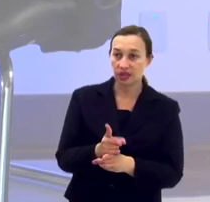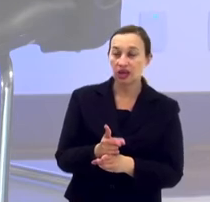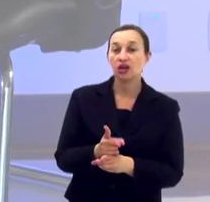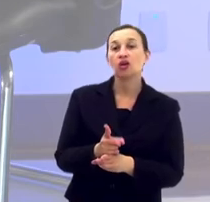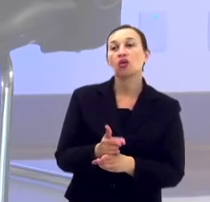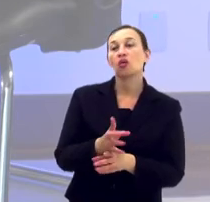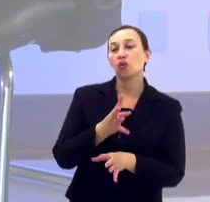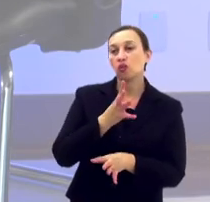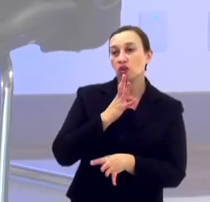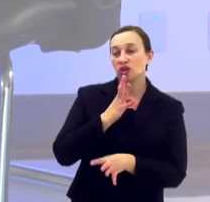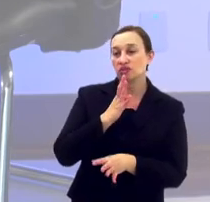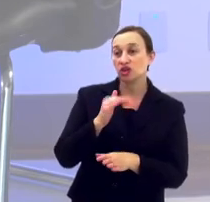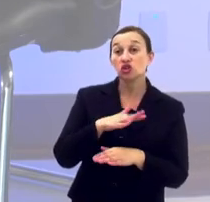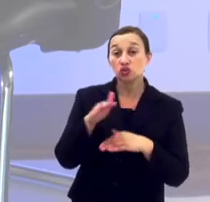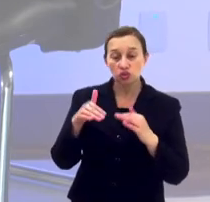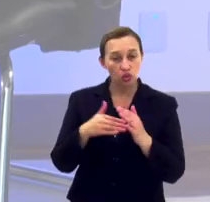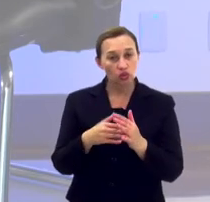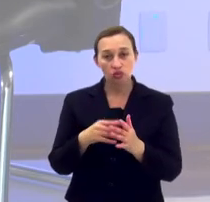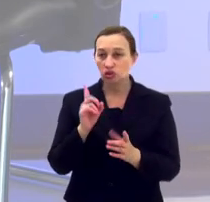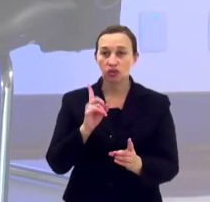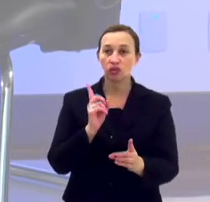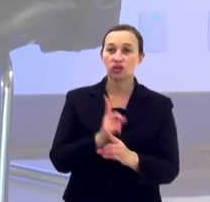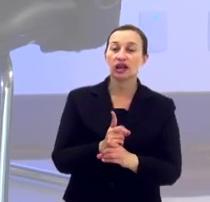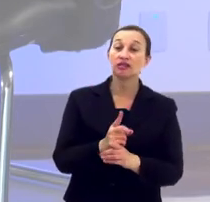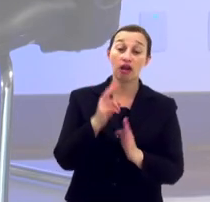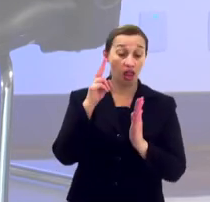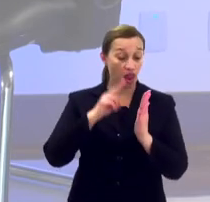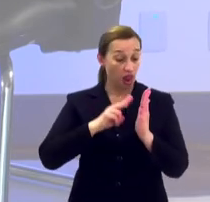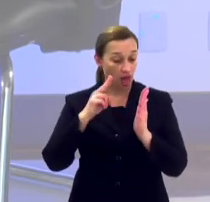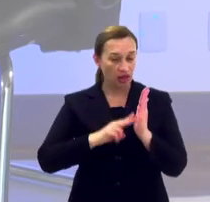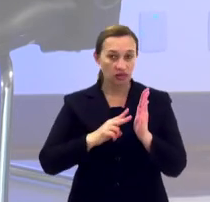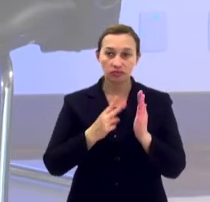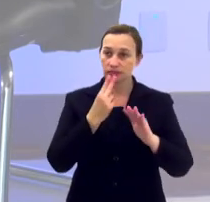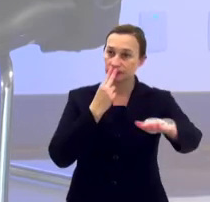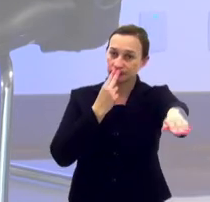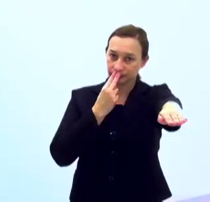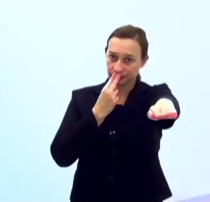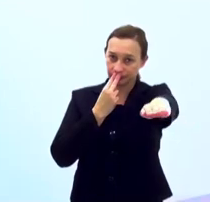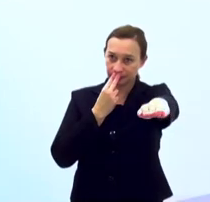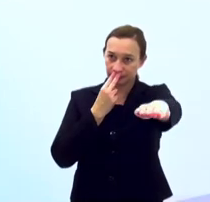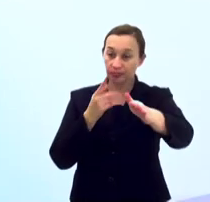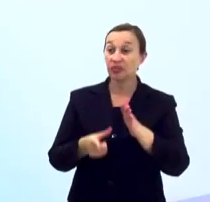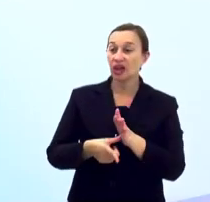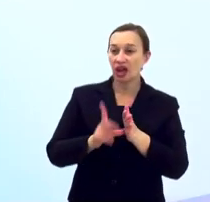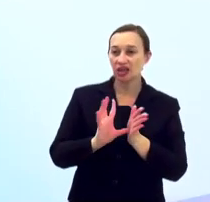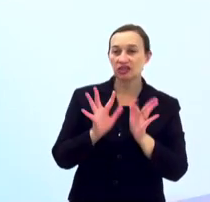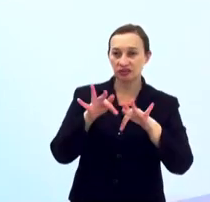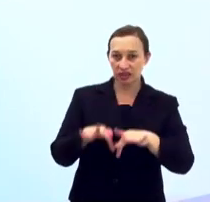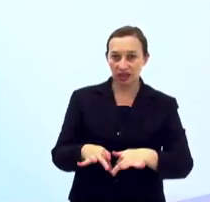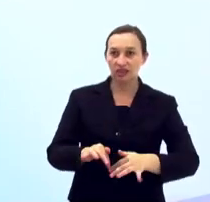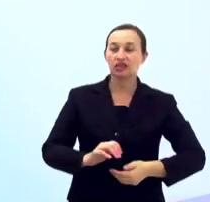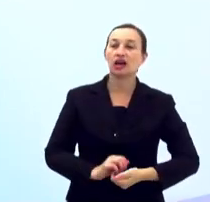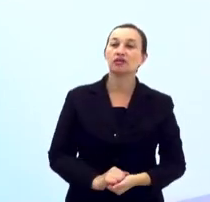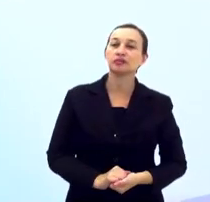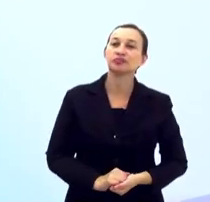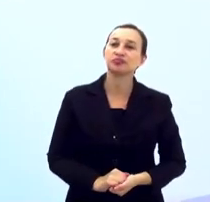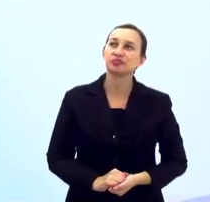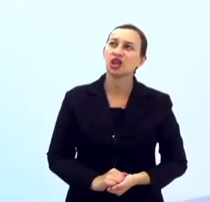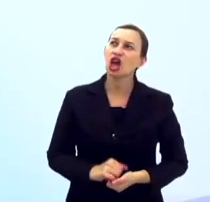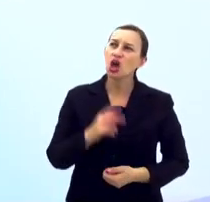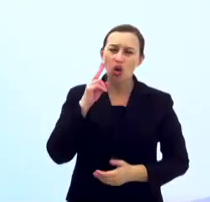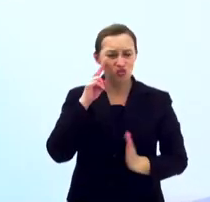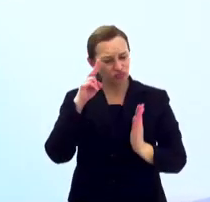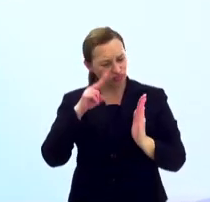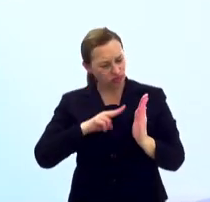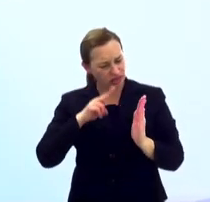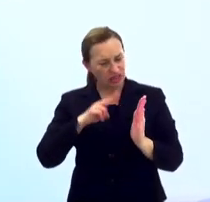considero público em geral, não tenho conhecimento. Aí a questão é lendo sobre Hitler, antes da gente terminar...